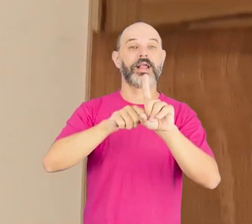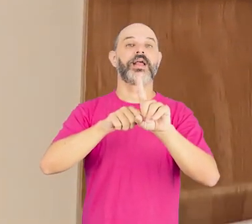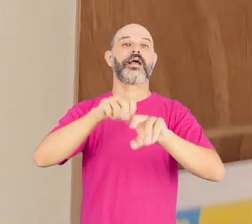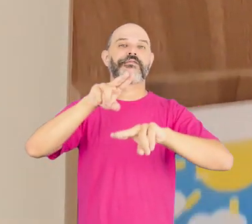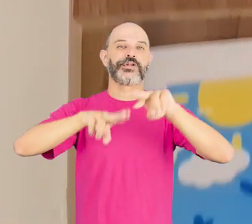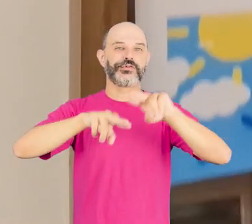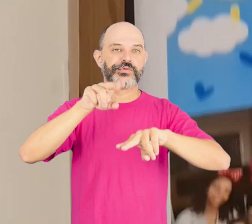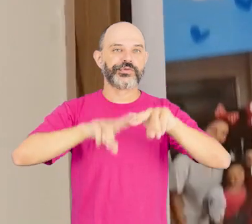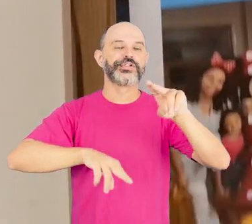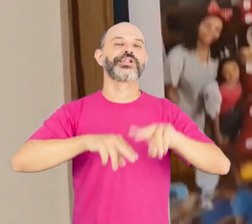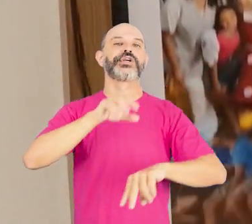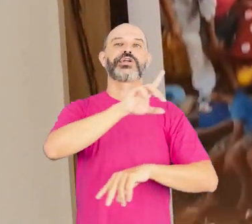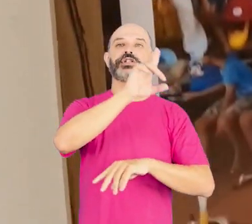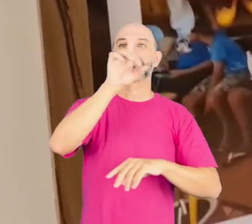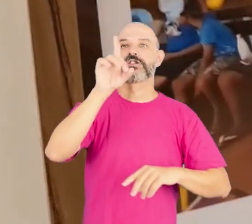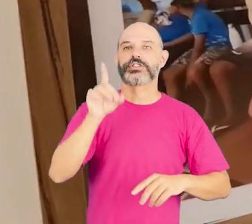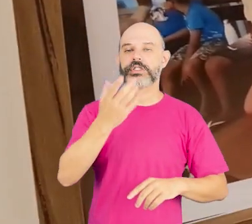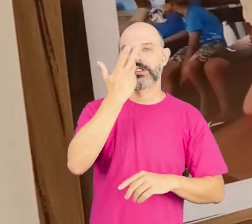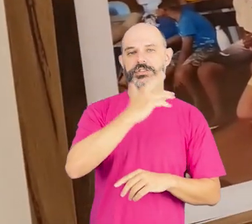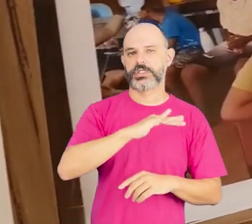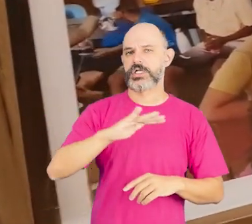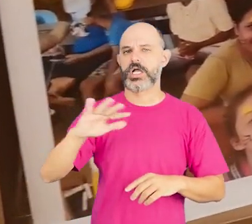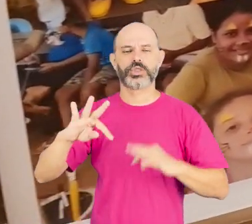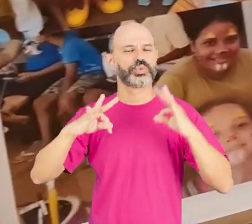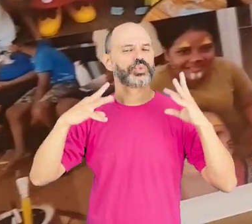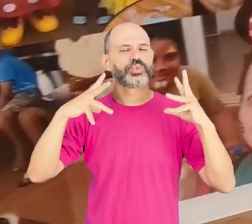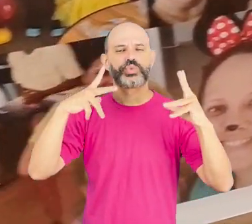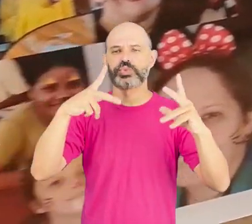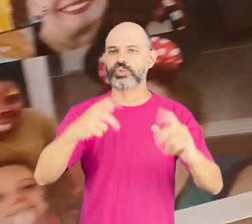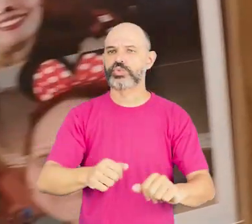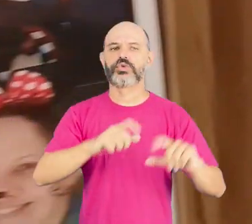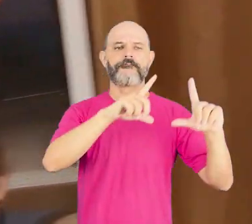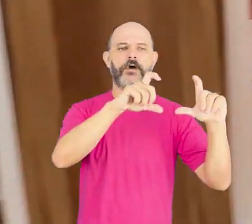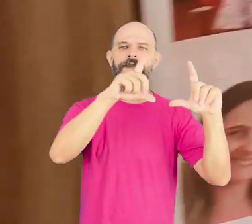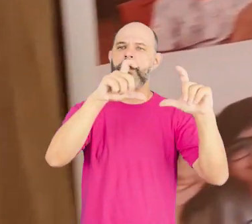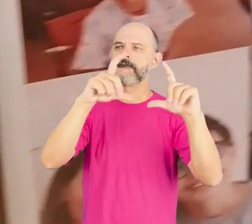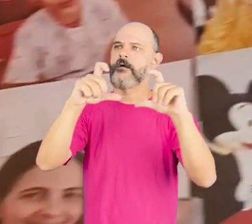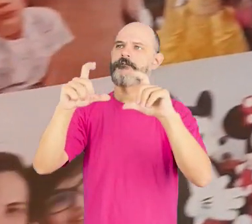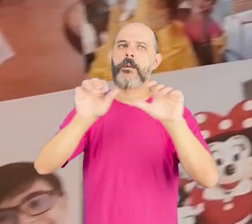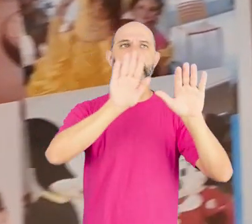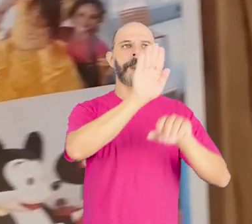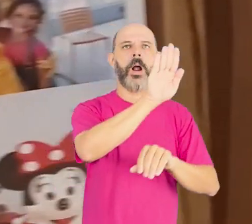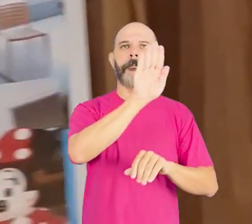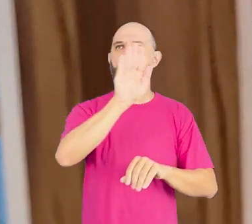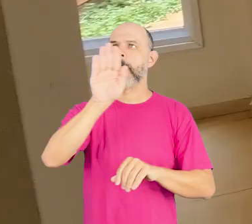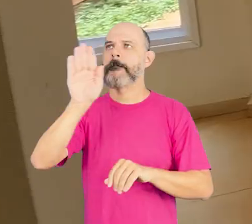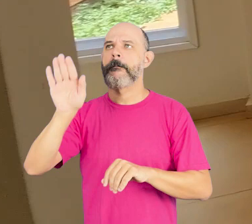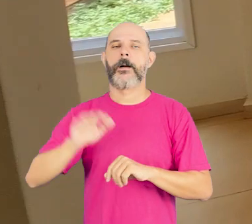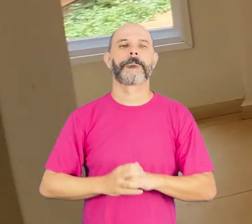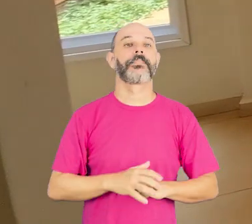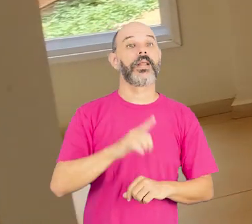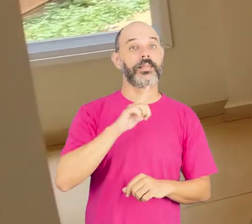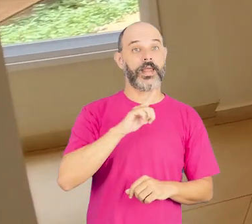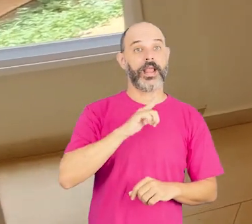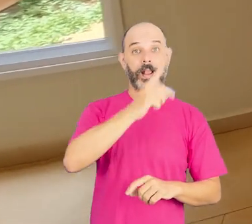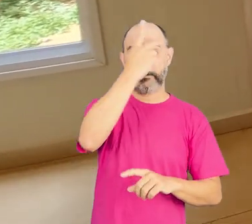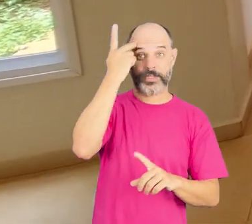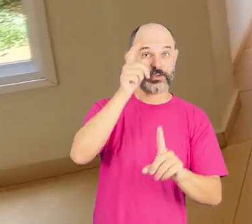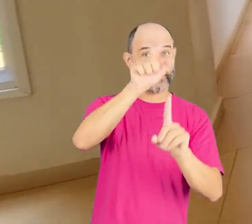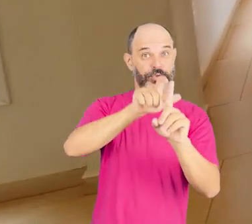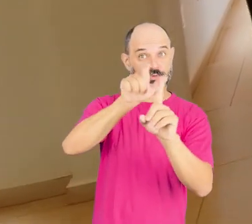arraial, em Dia das Crianças também. Todas essas ações a gente fotografa e a gente vai colocando aí. E encontramos